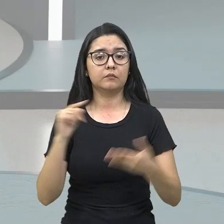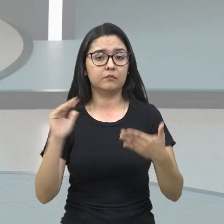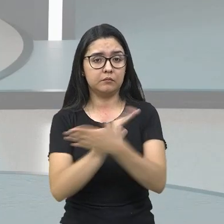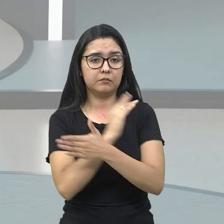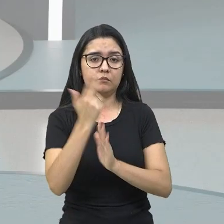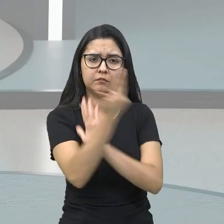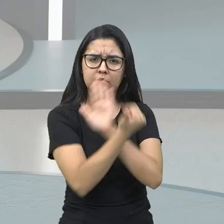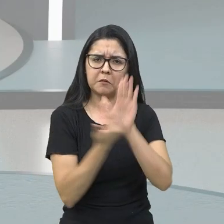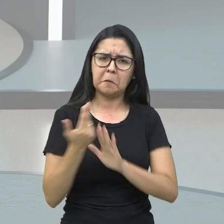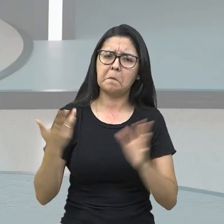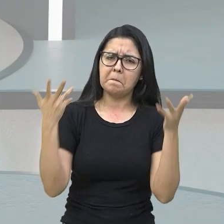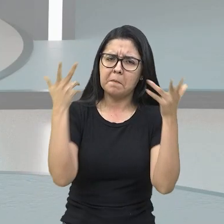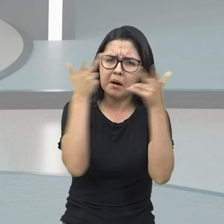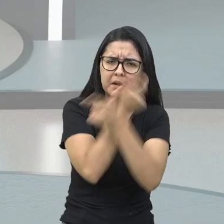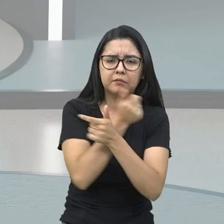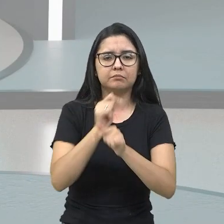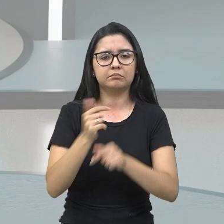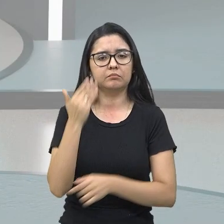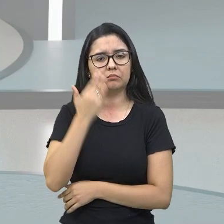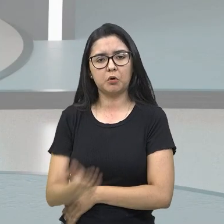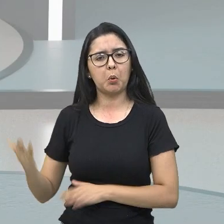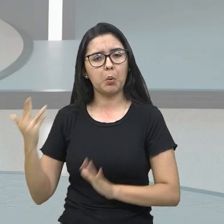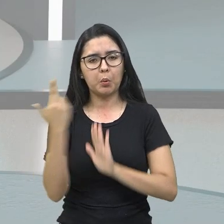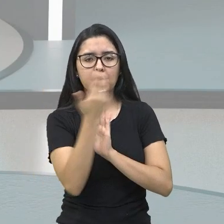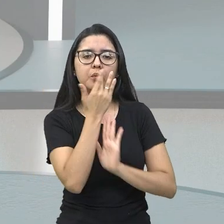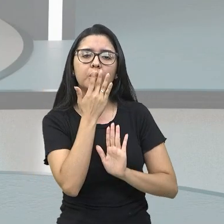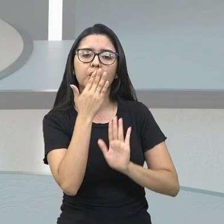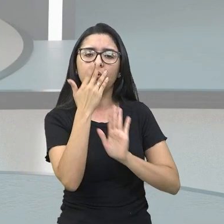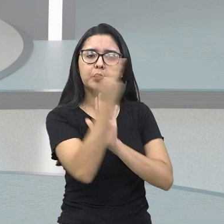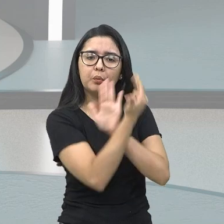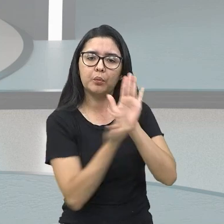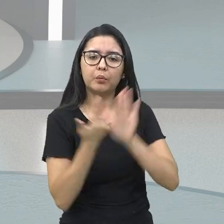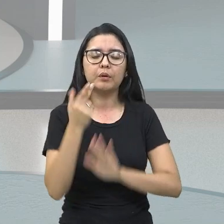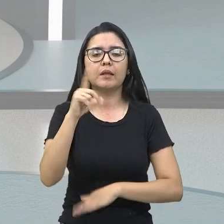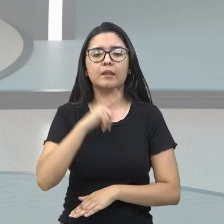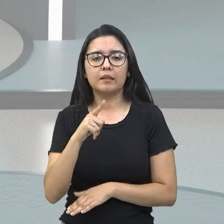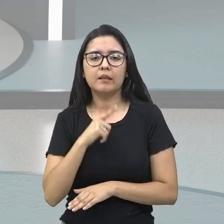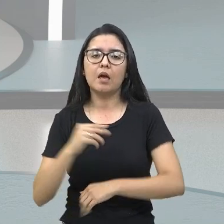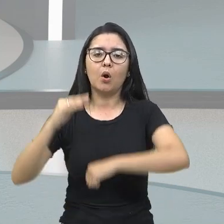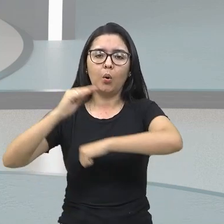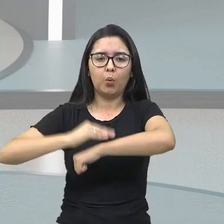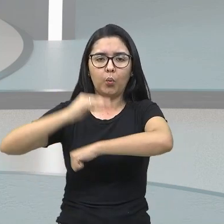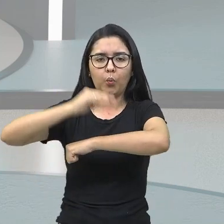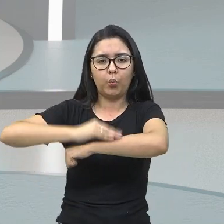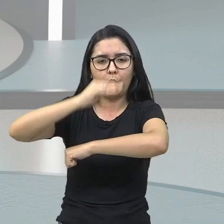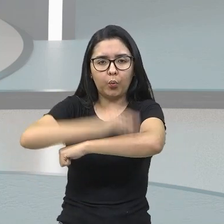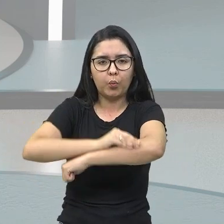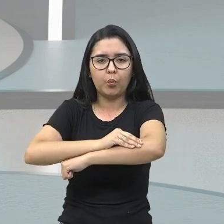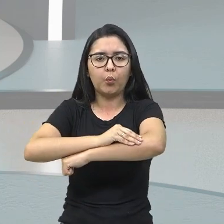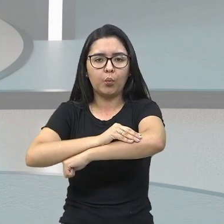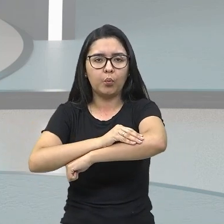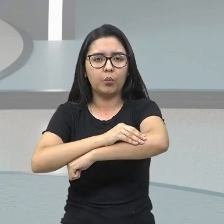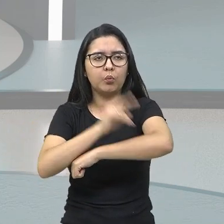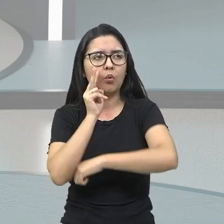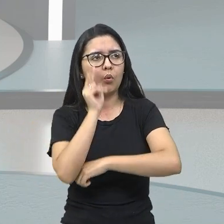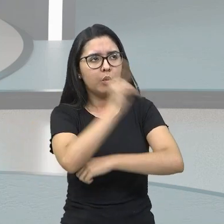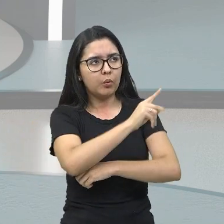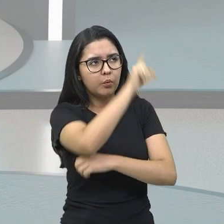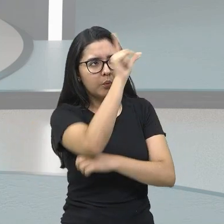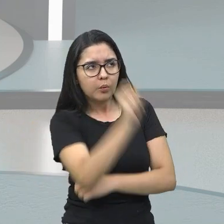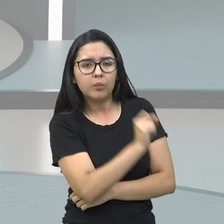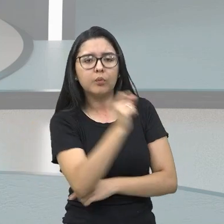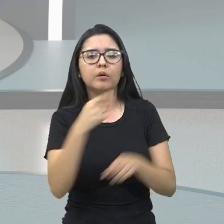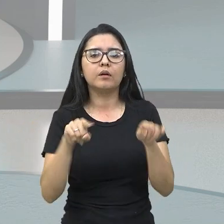ilustrações muito bonitas. Olha só que colorido. Nós temos o nosso sapo aqui observando a lua em cima, inclusive de